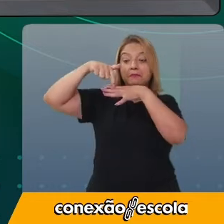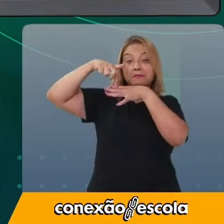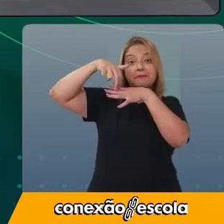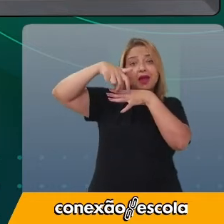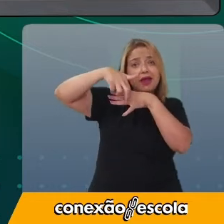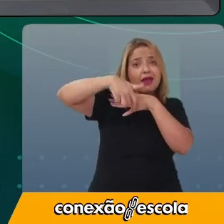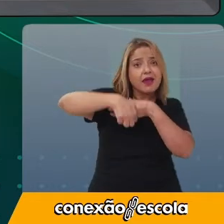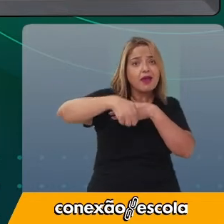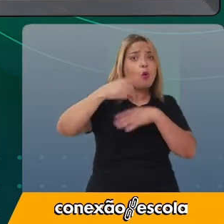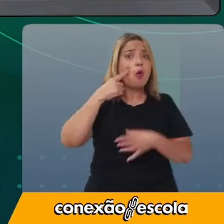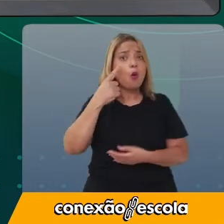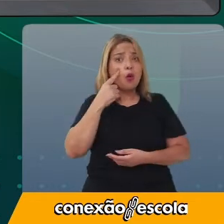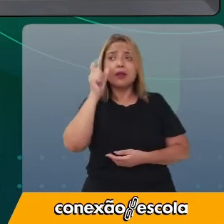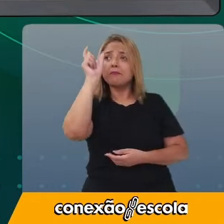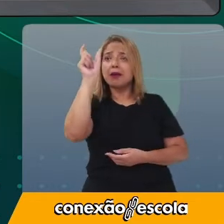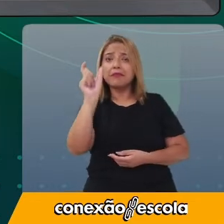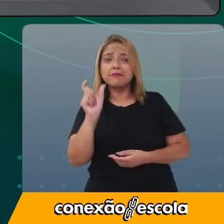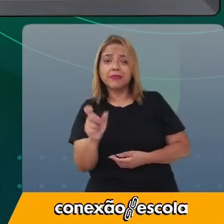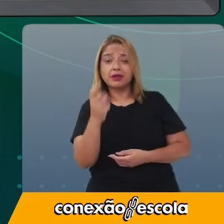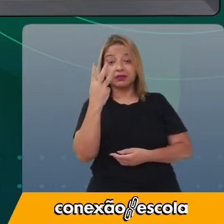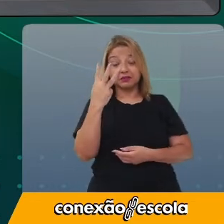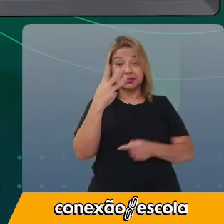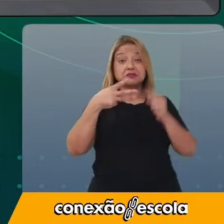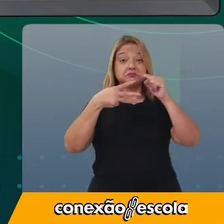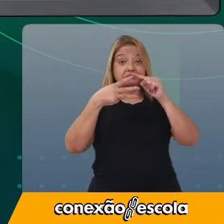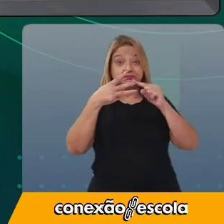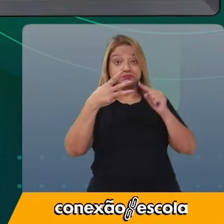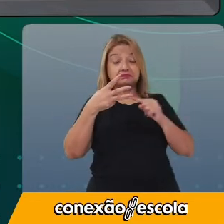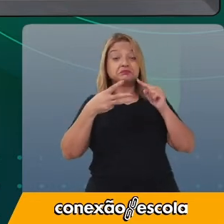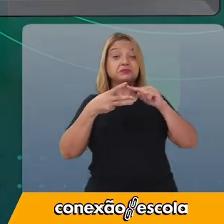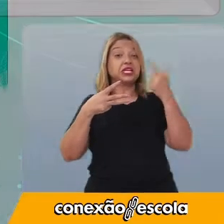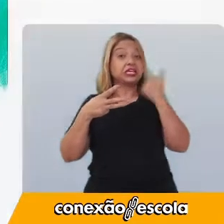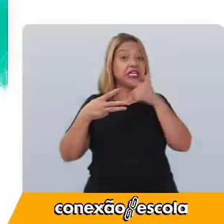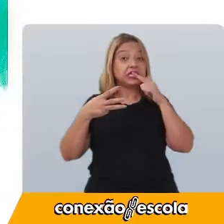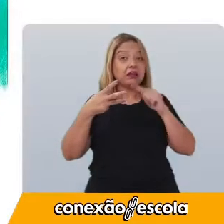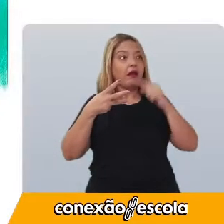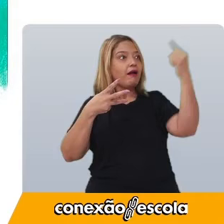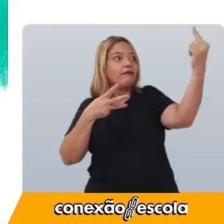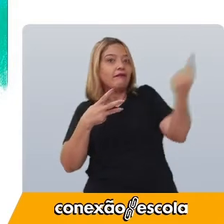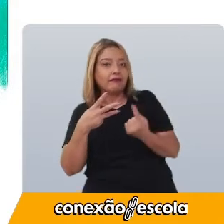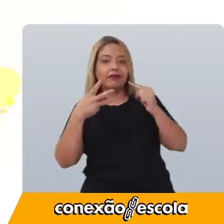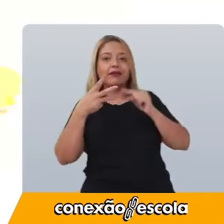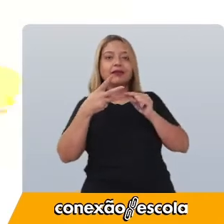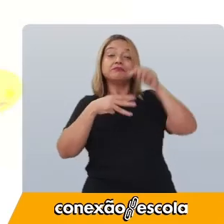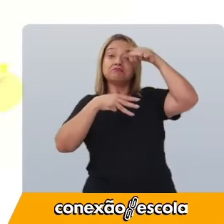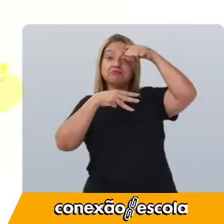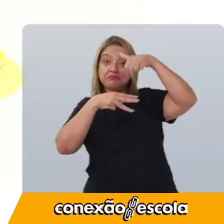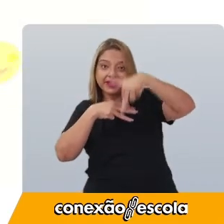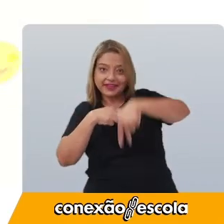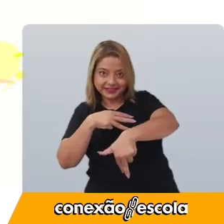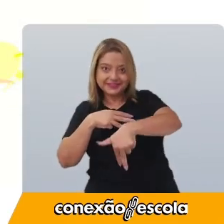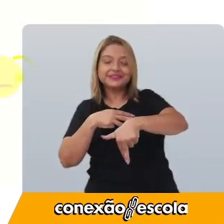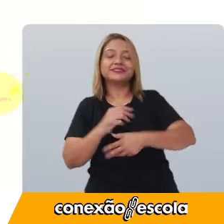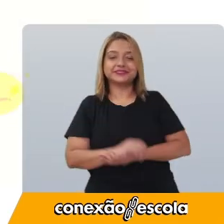Descia, olha quantas palavras. Ria, aparecia, descia.